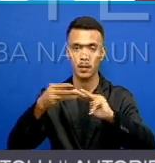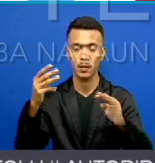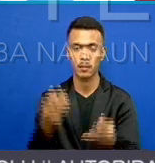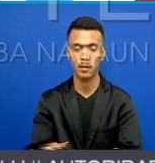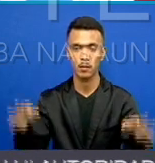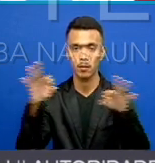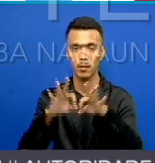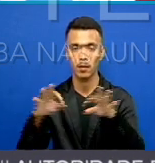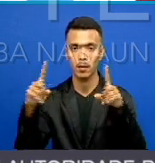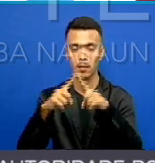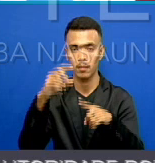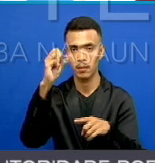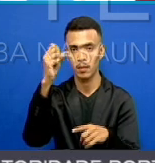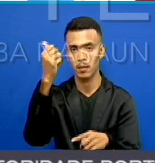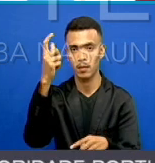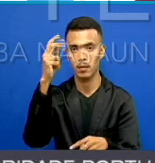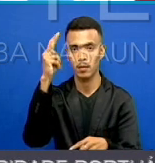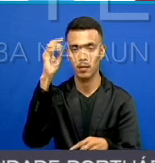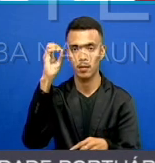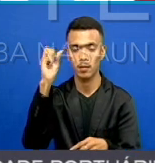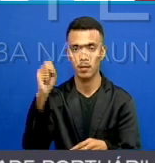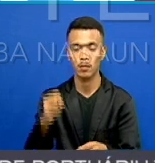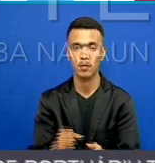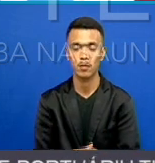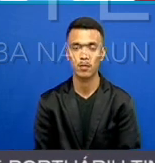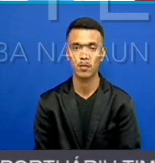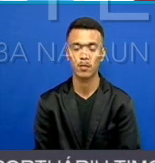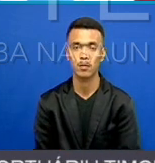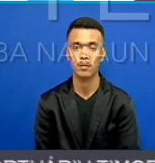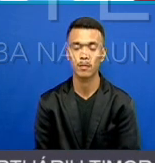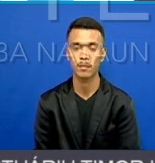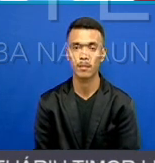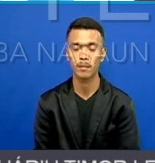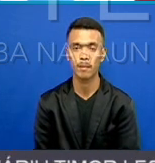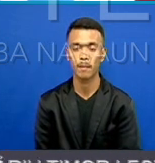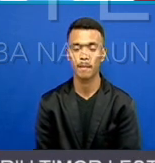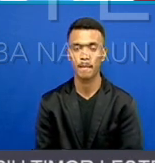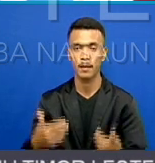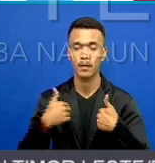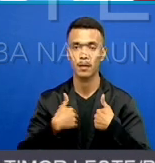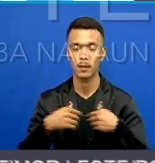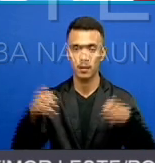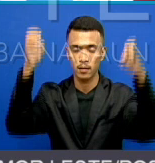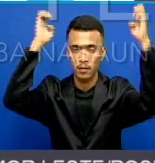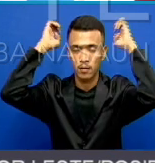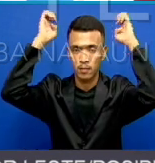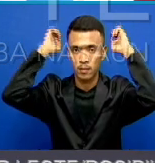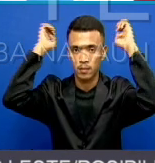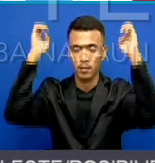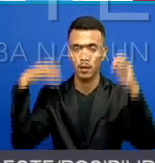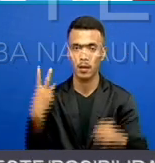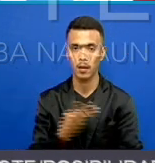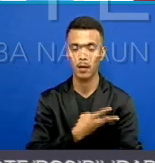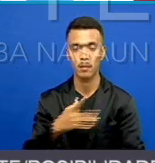importanti tebes da Santos enter mos de desenvolvimento recurso humano Timor-Leste nia ia setor edukasao. Ami